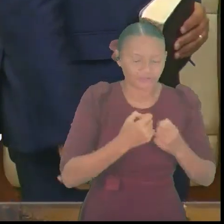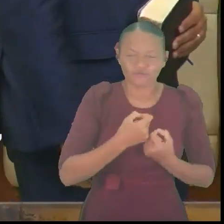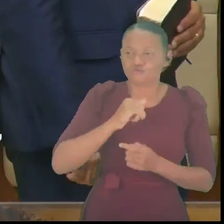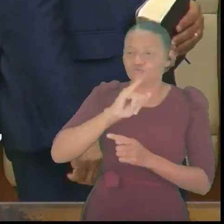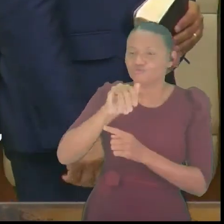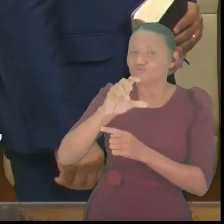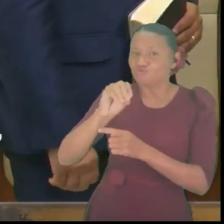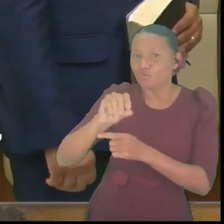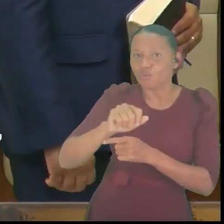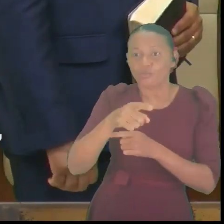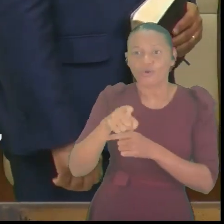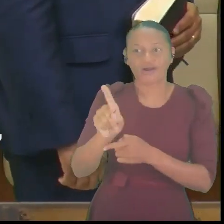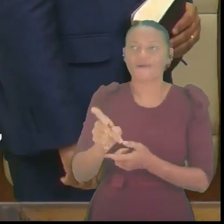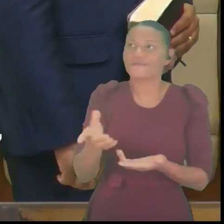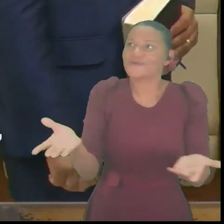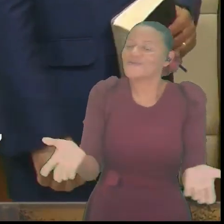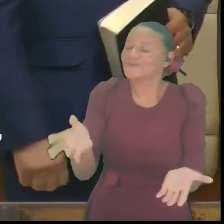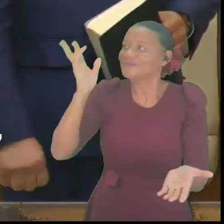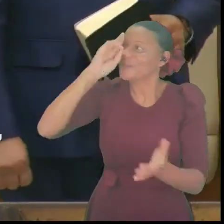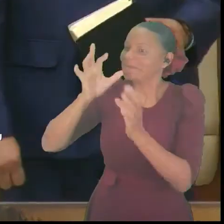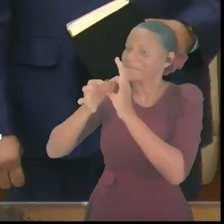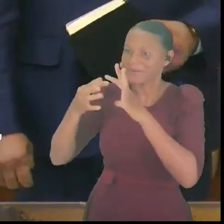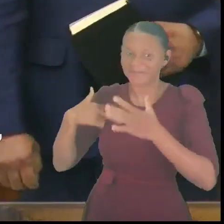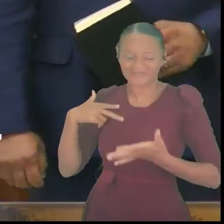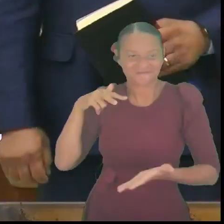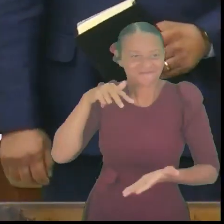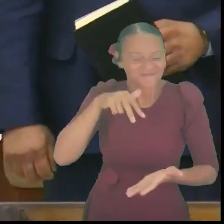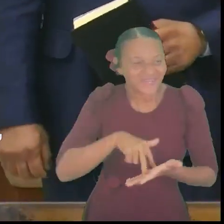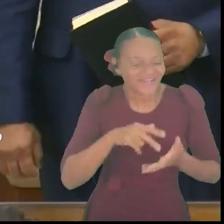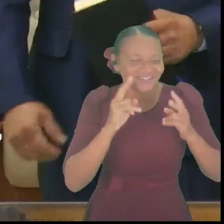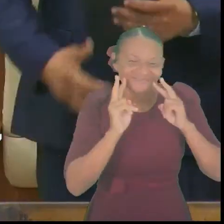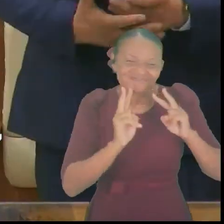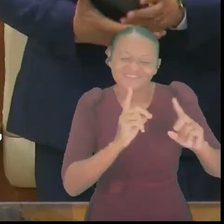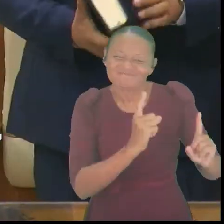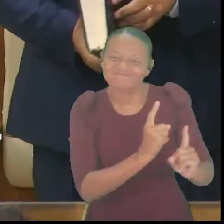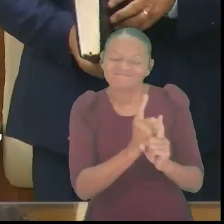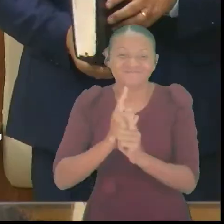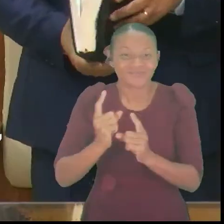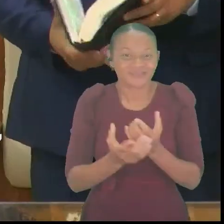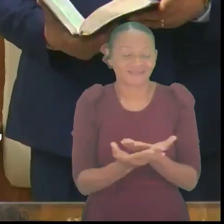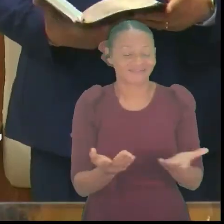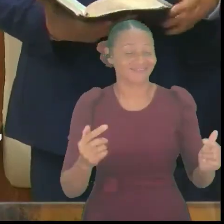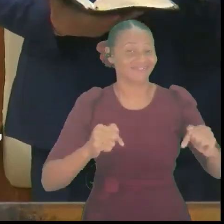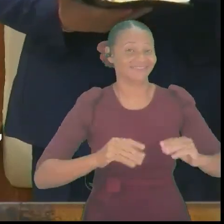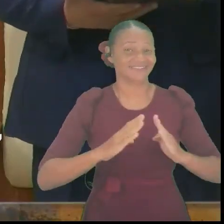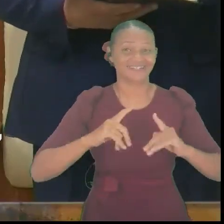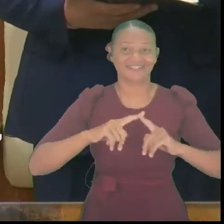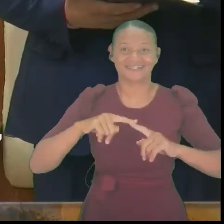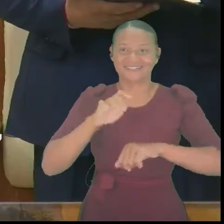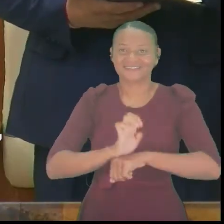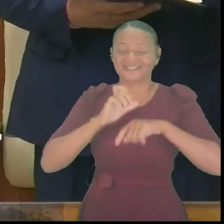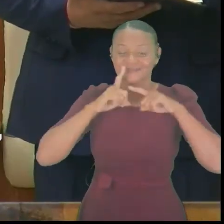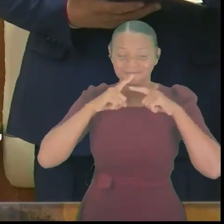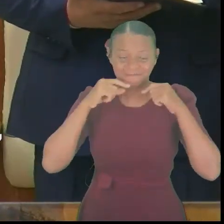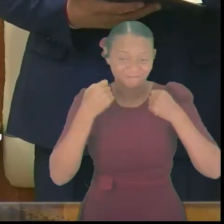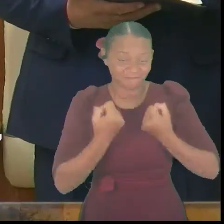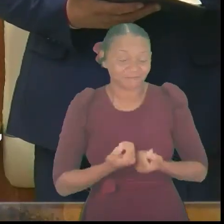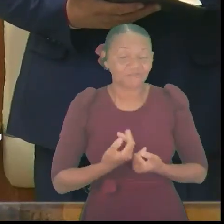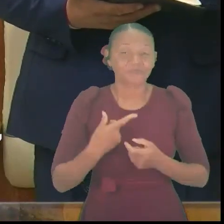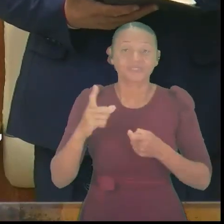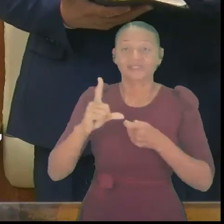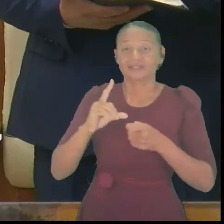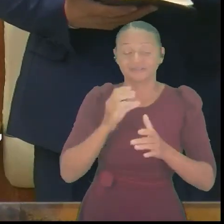desta vez o Senhor me concede a oportunidade de estarmos aqui. Lucas capítulo 23, versículos de número 33